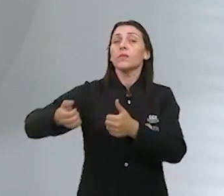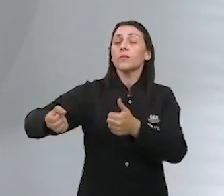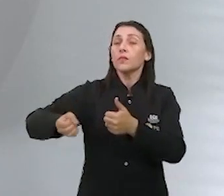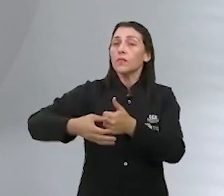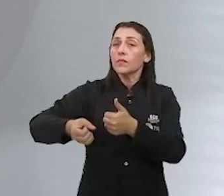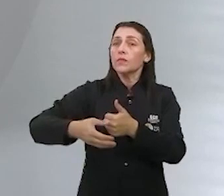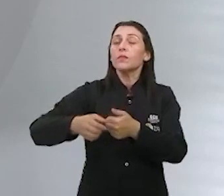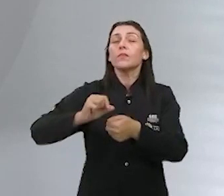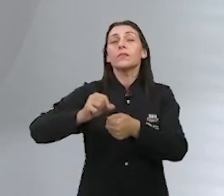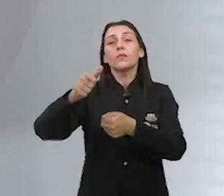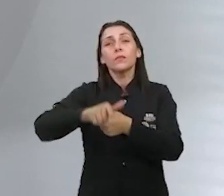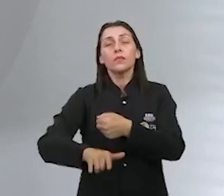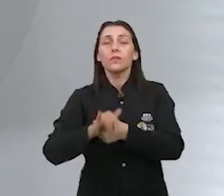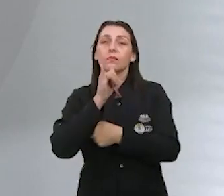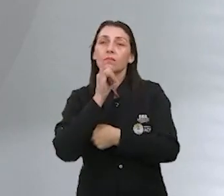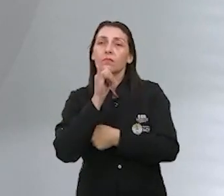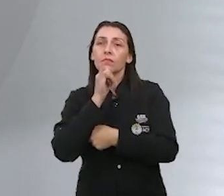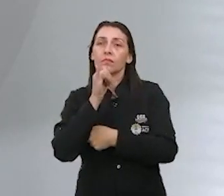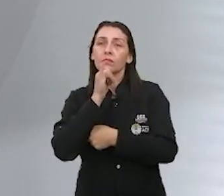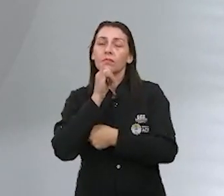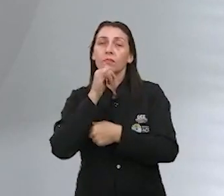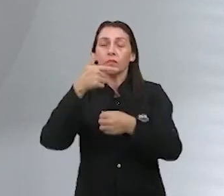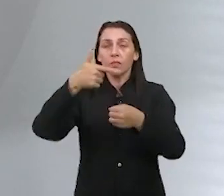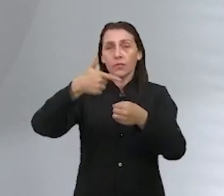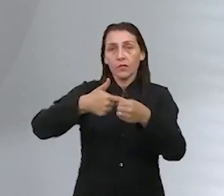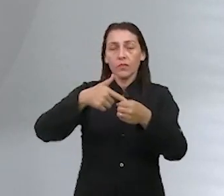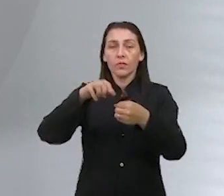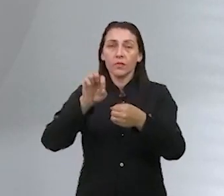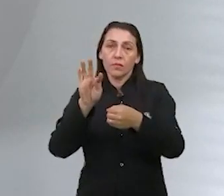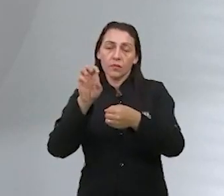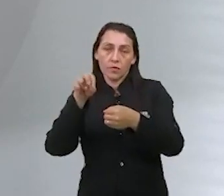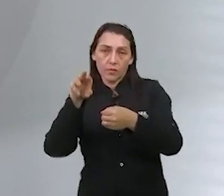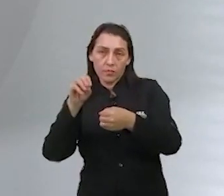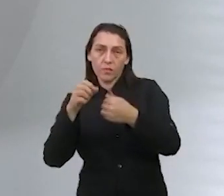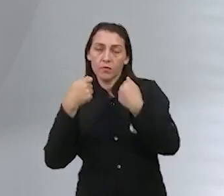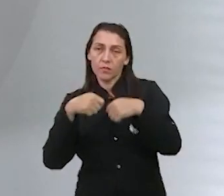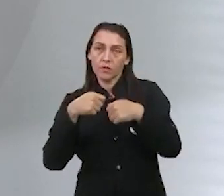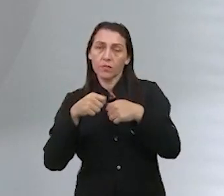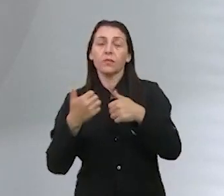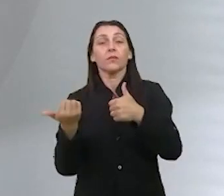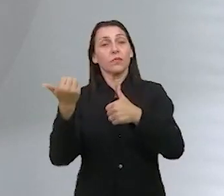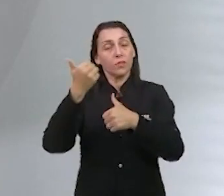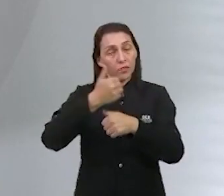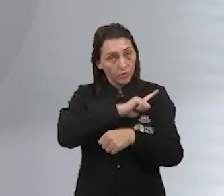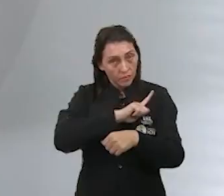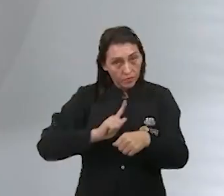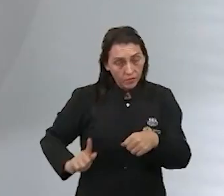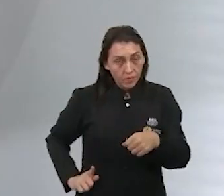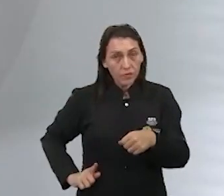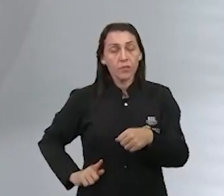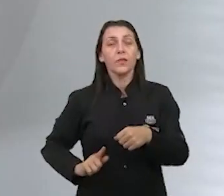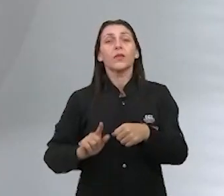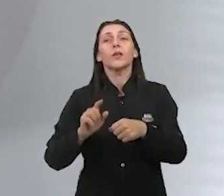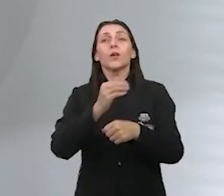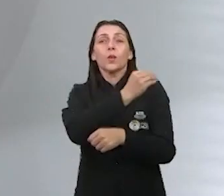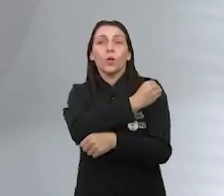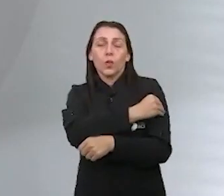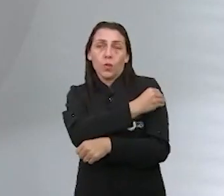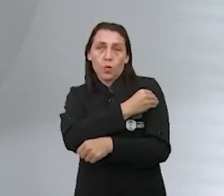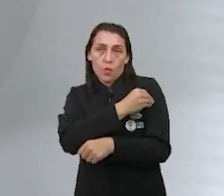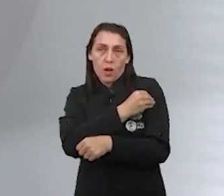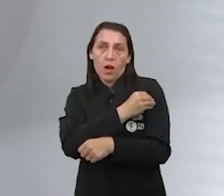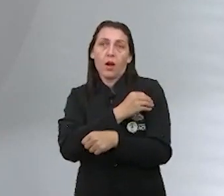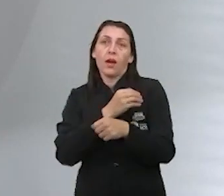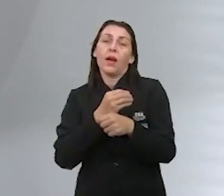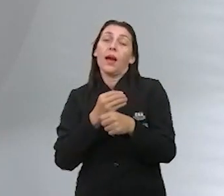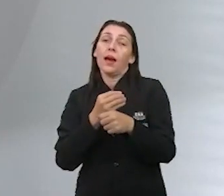renováveis. E aí, por exemplo, entre a gasolina e o etanol, deveria ter um subsídio do governo para que o etanol compensasse em